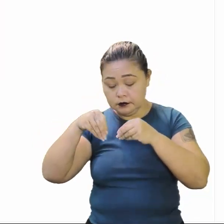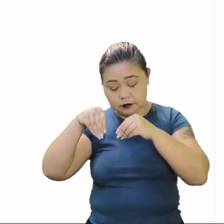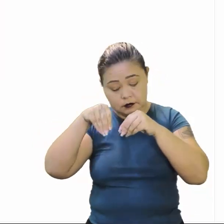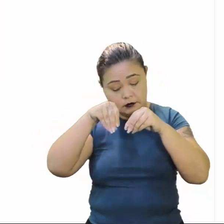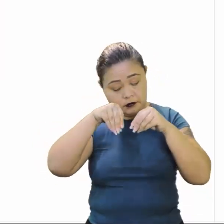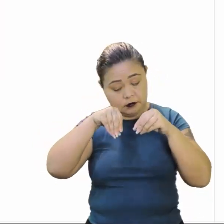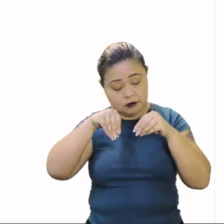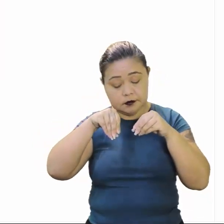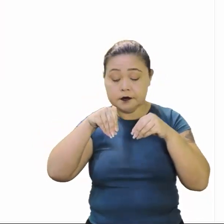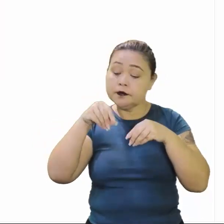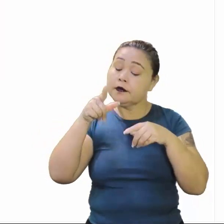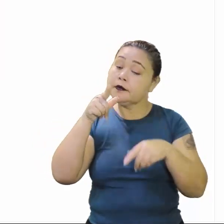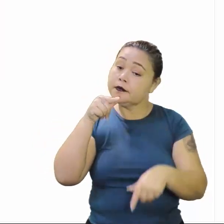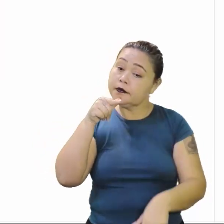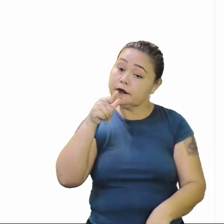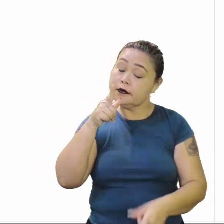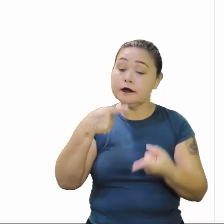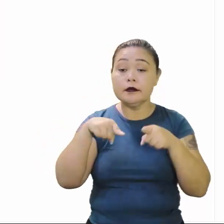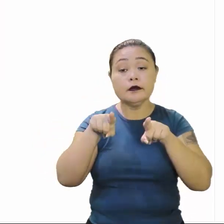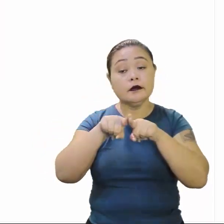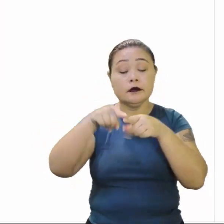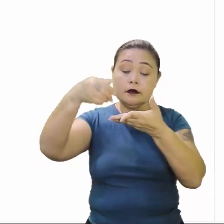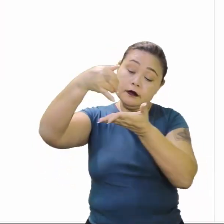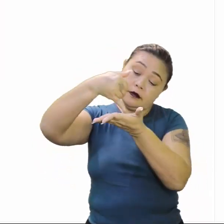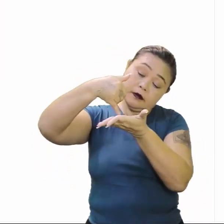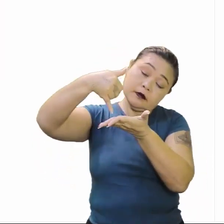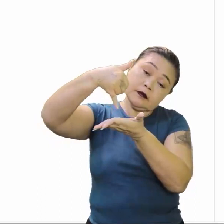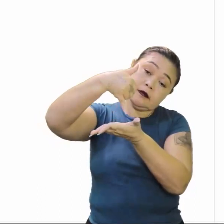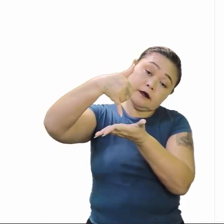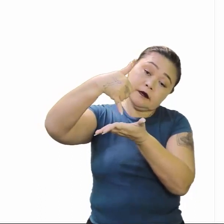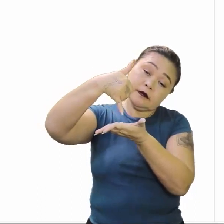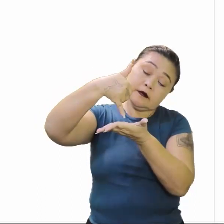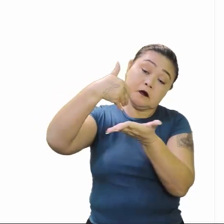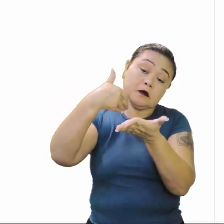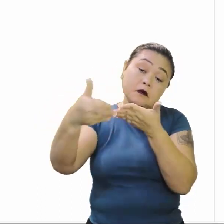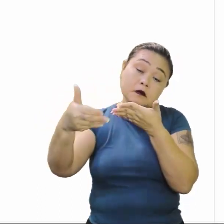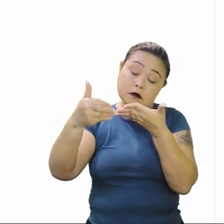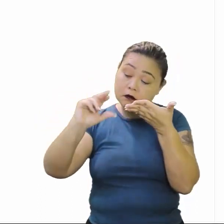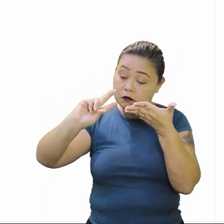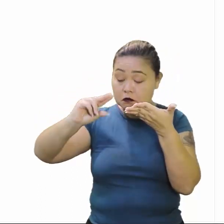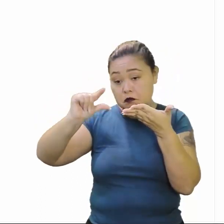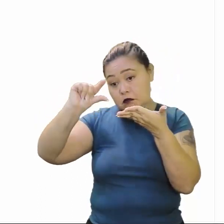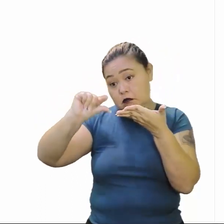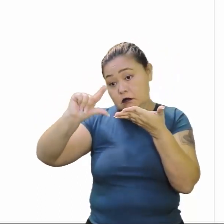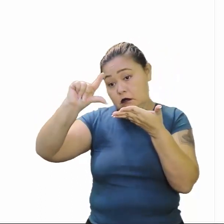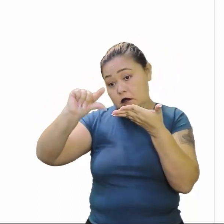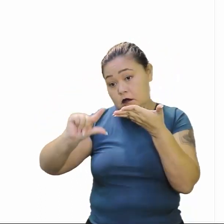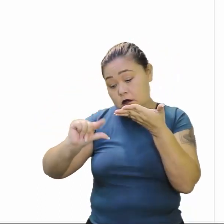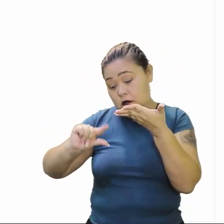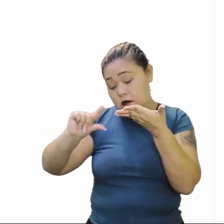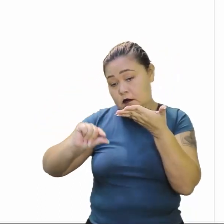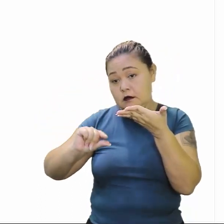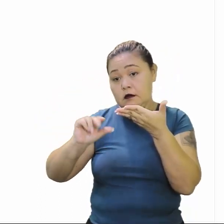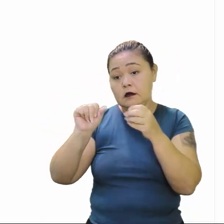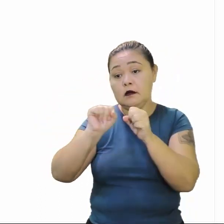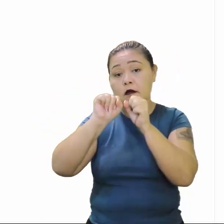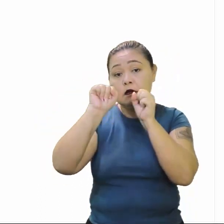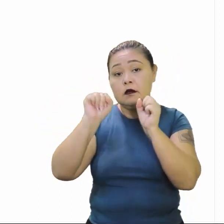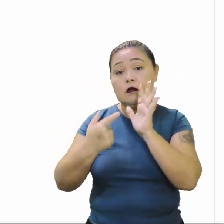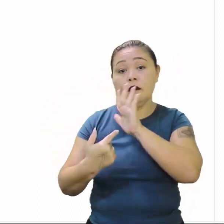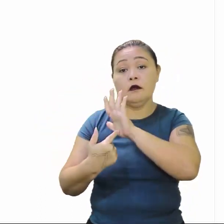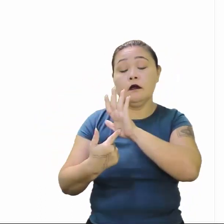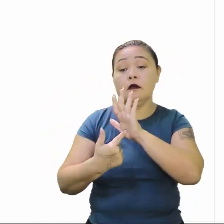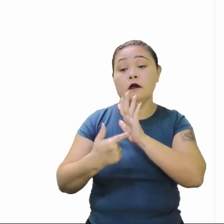na água e também no óleo, em qualquer proporção, o sistema